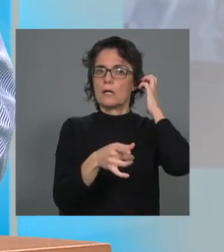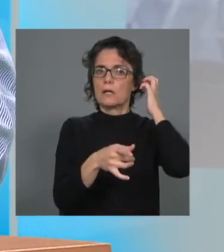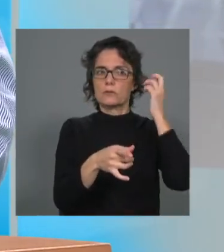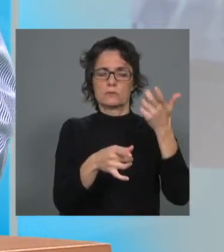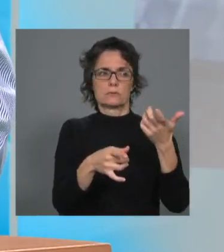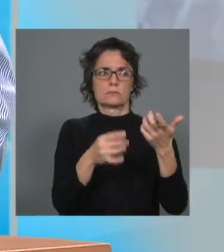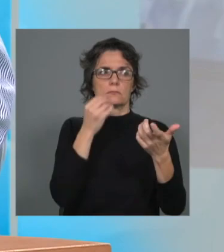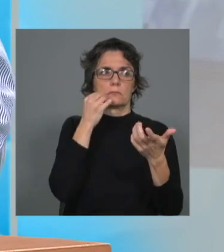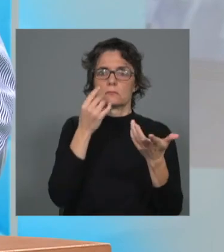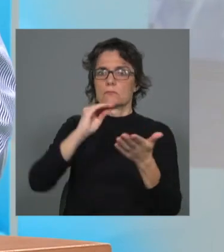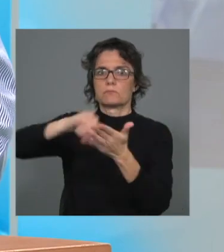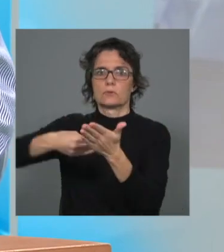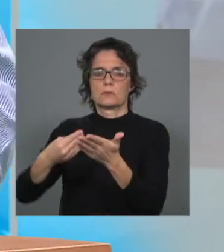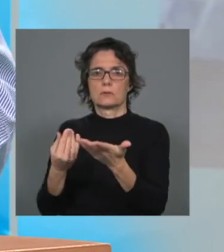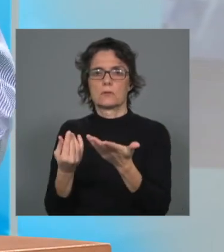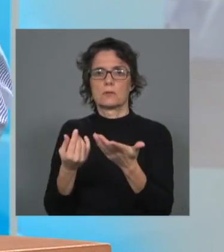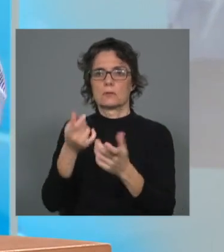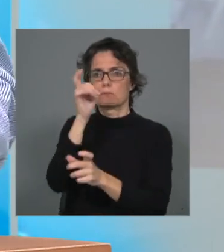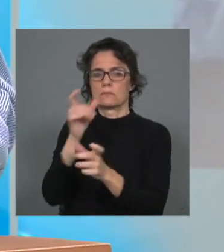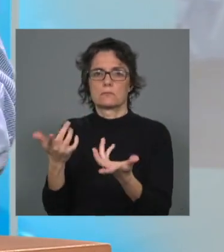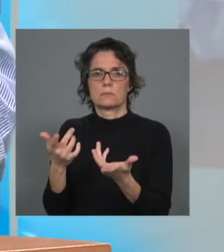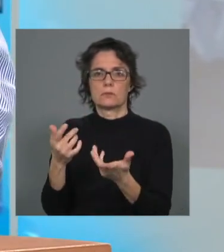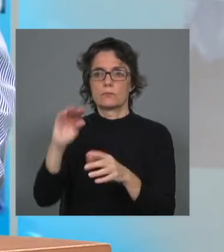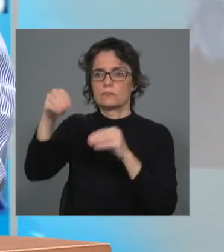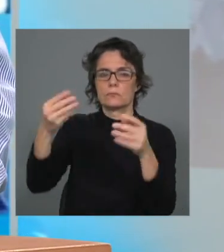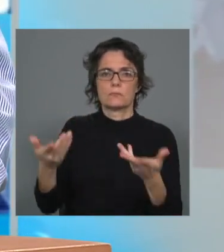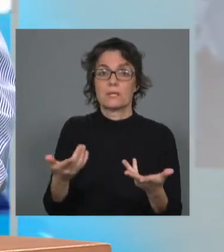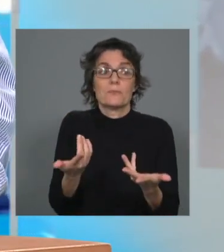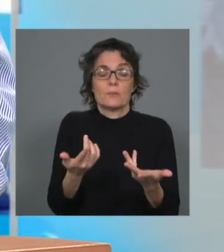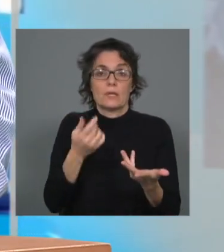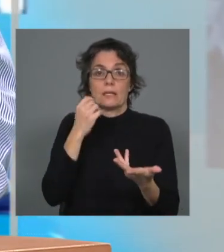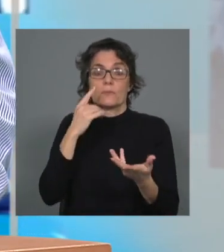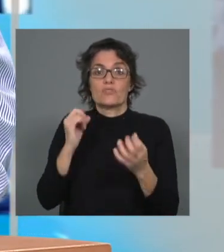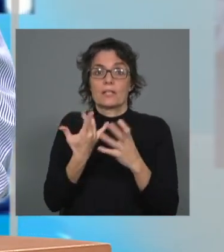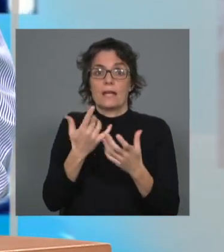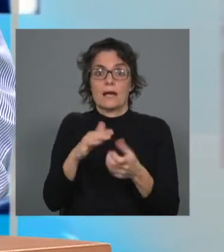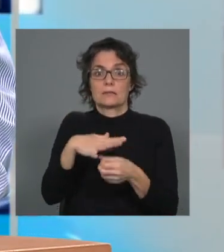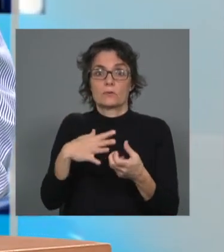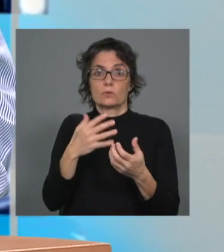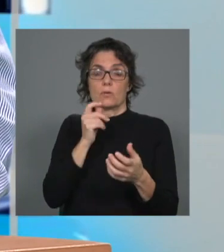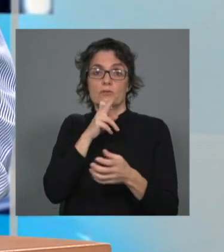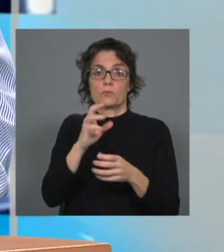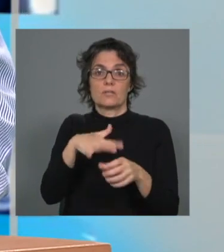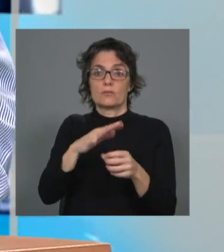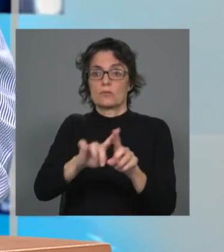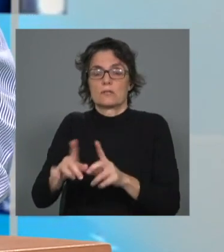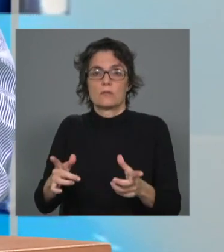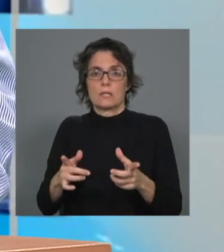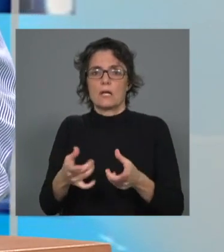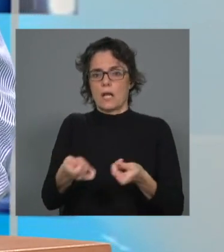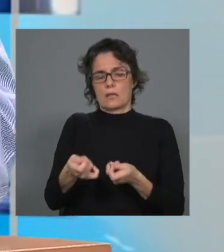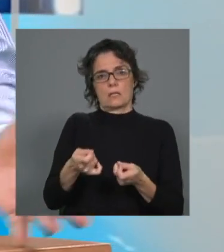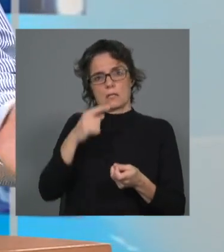novo, com contratação pontual de pessoas, mas tivemos que nos reinventar. Agora, é de facto uma circunstância que não é fácil nem